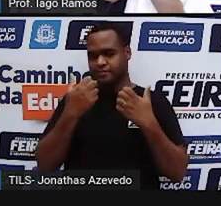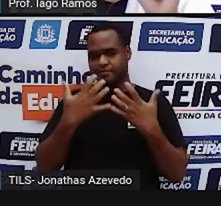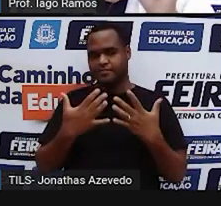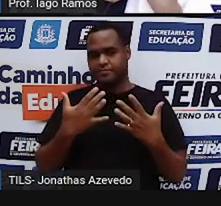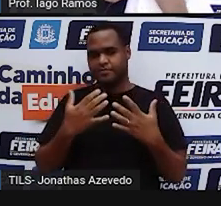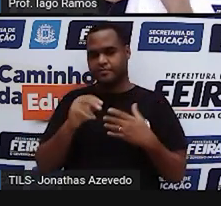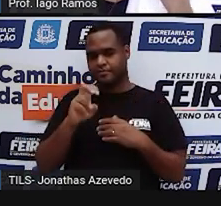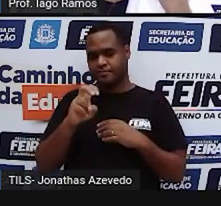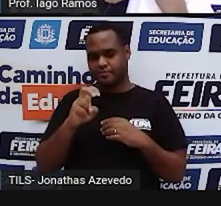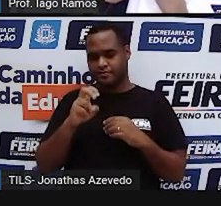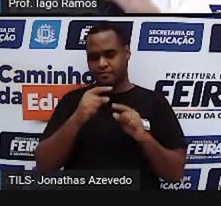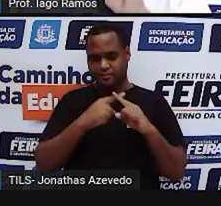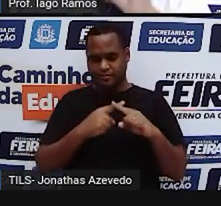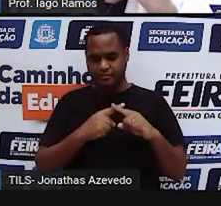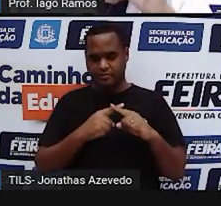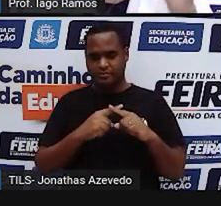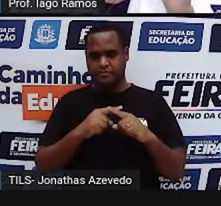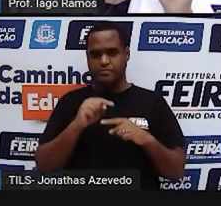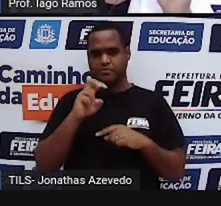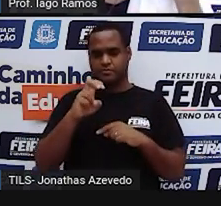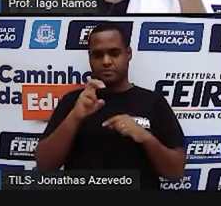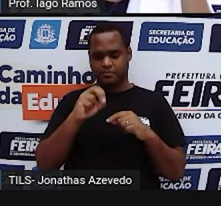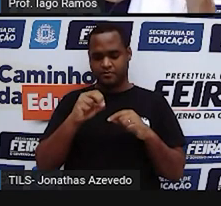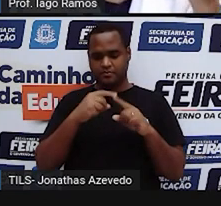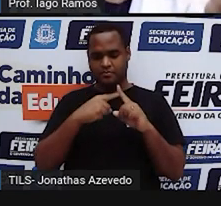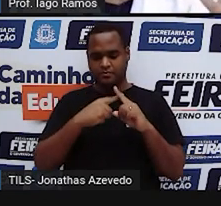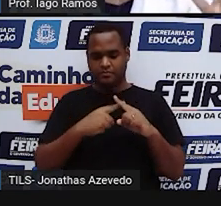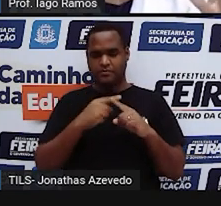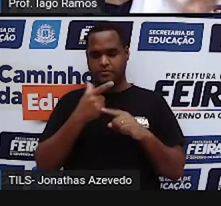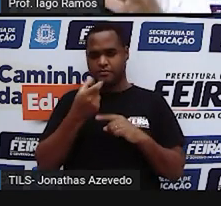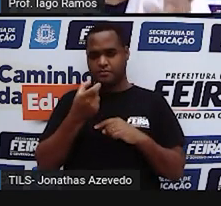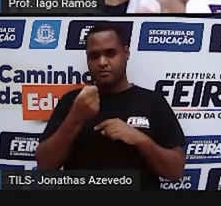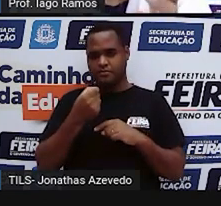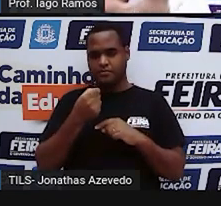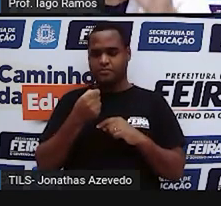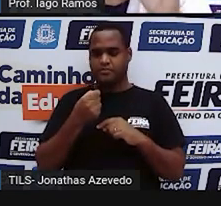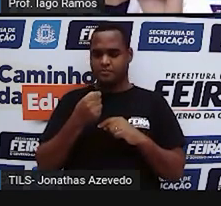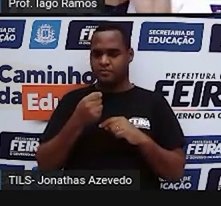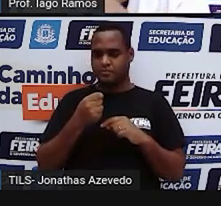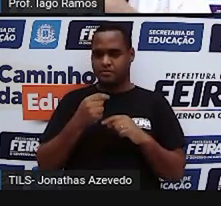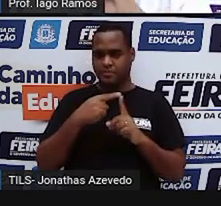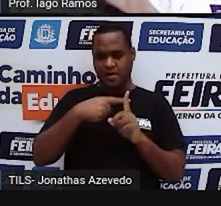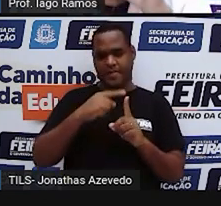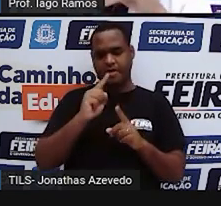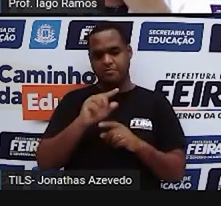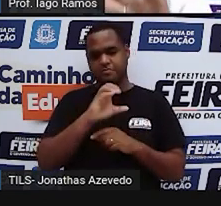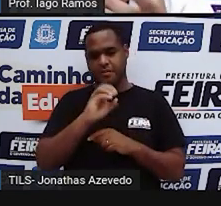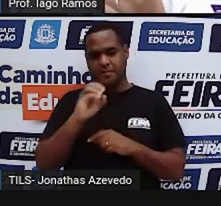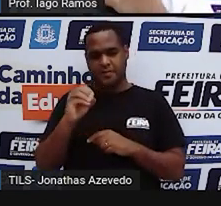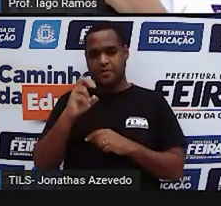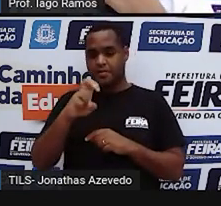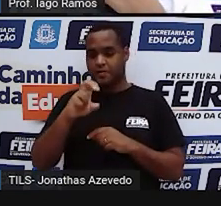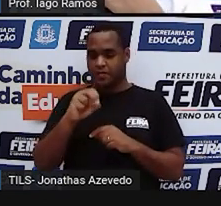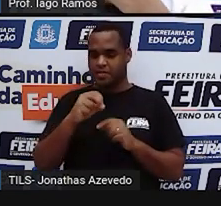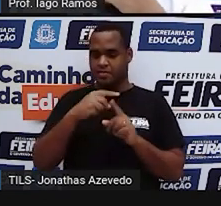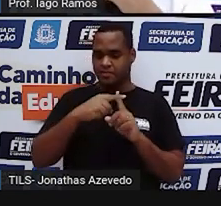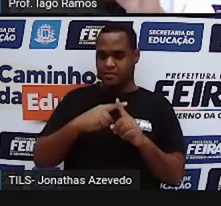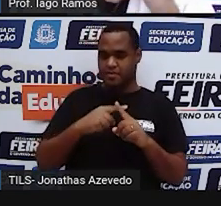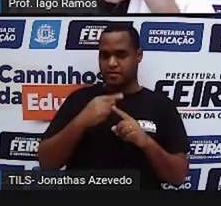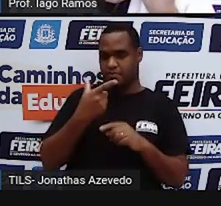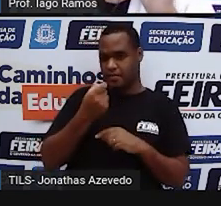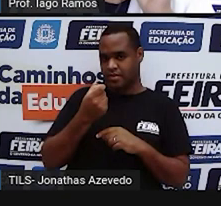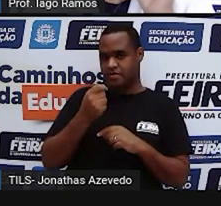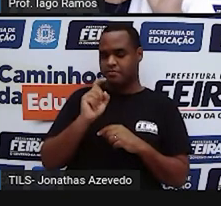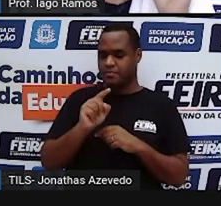55 vezes aliás 50 x 20 mais 1000 né era mais 50 vezes 20 mais 1000